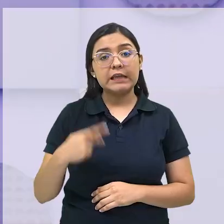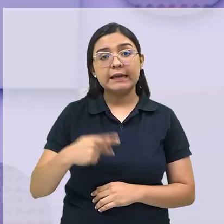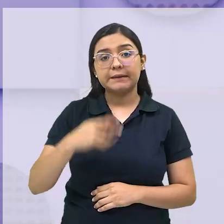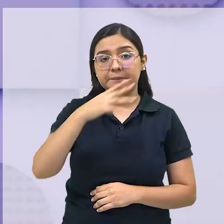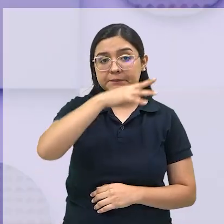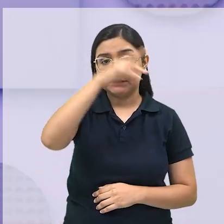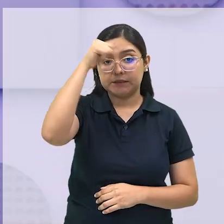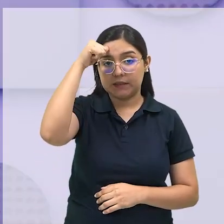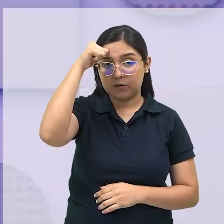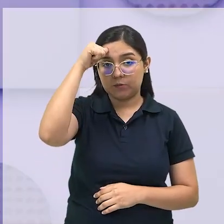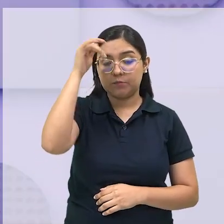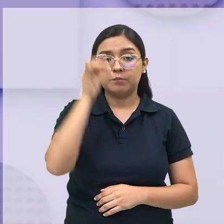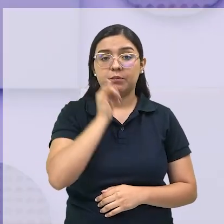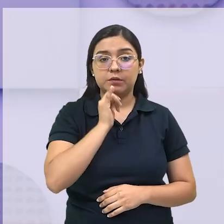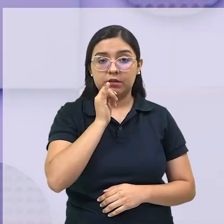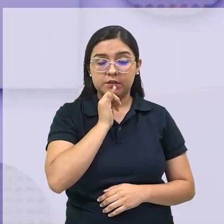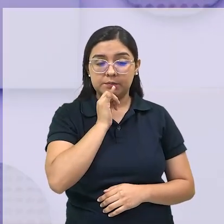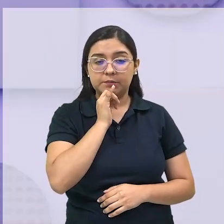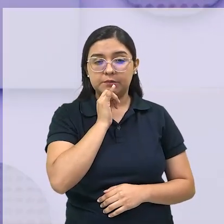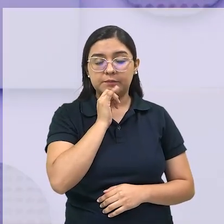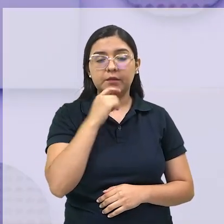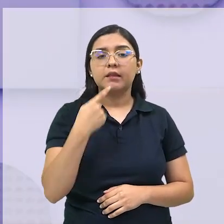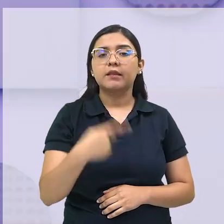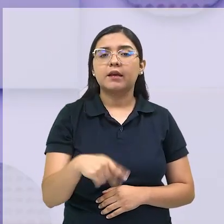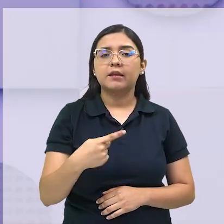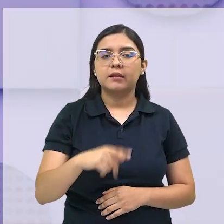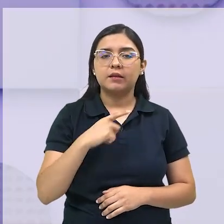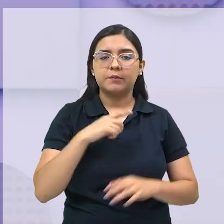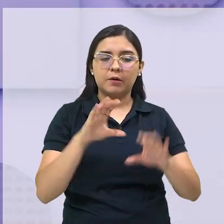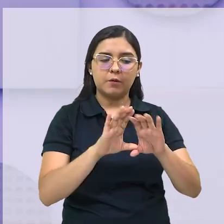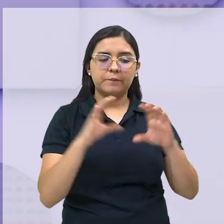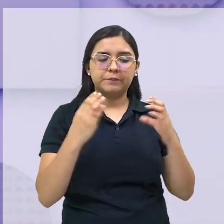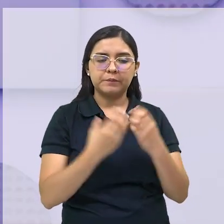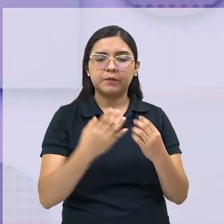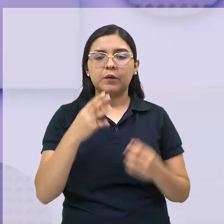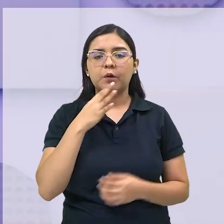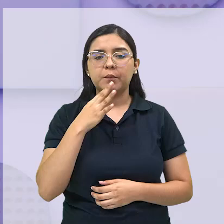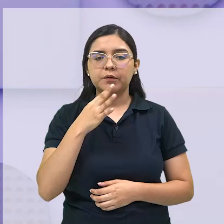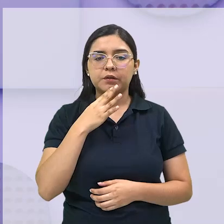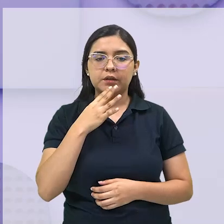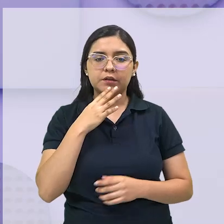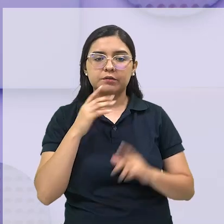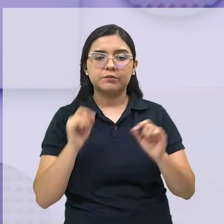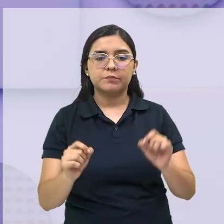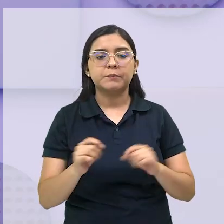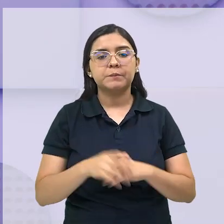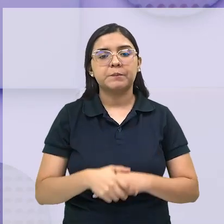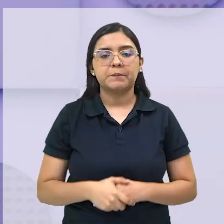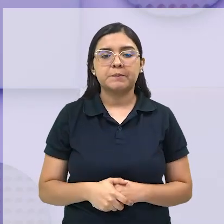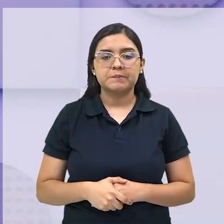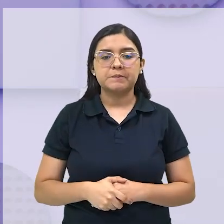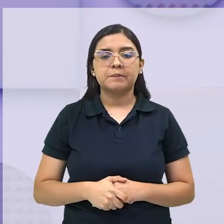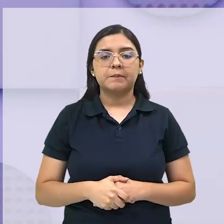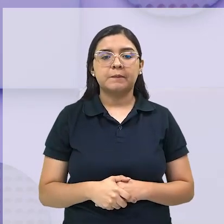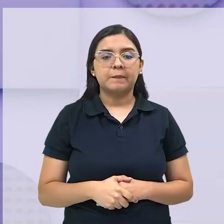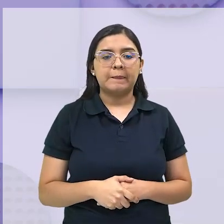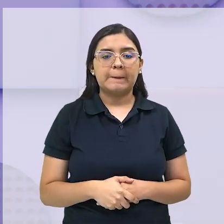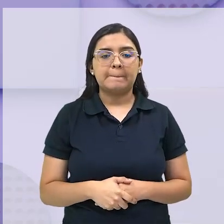Manaus, por exemplo, nós temos uma comunidade que eu conheci que são da